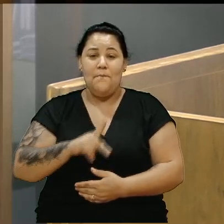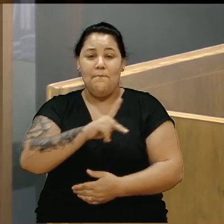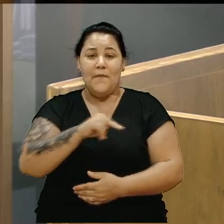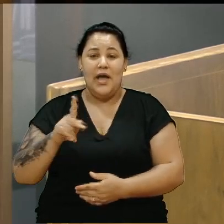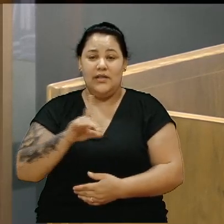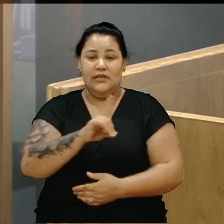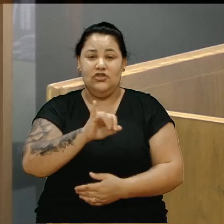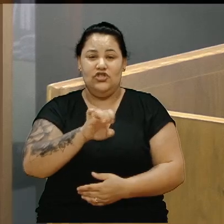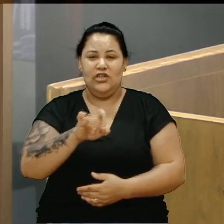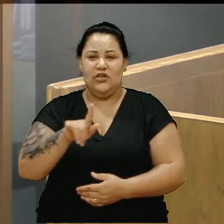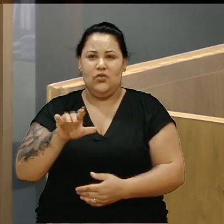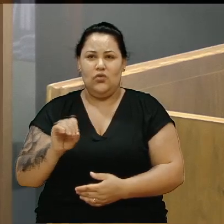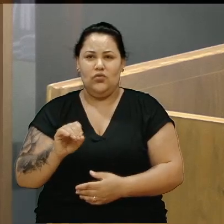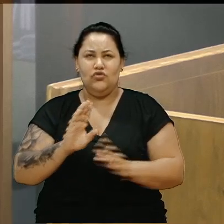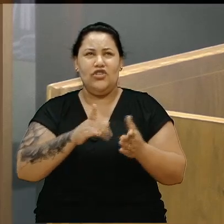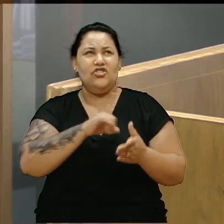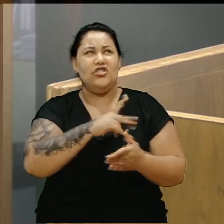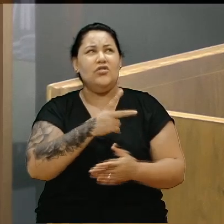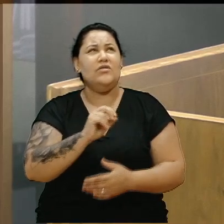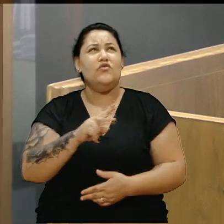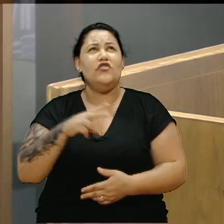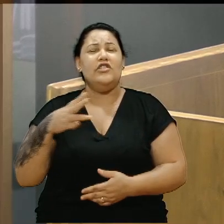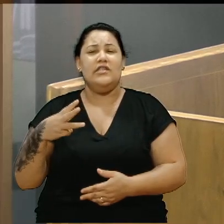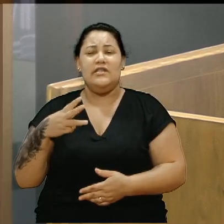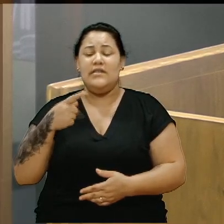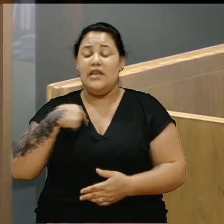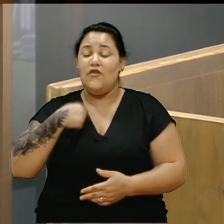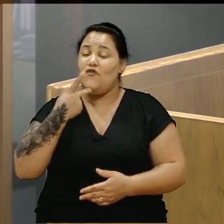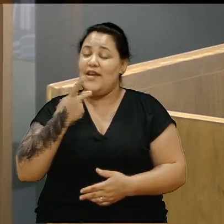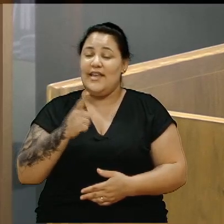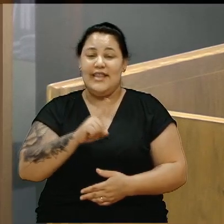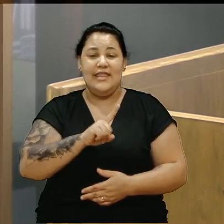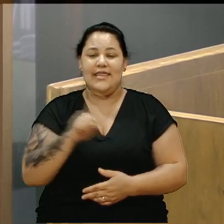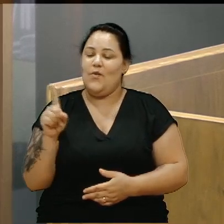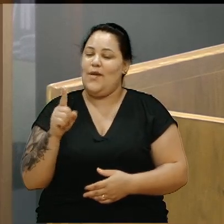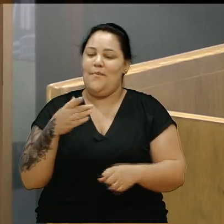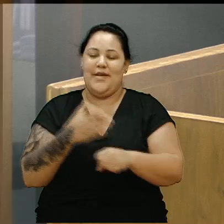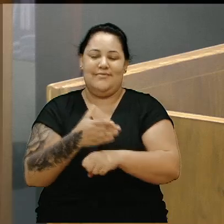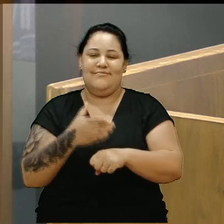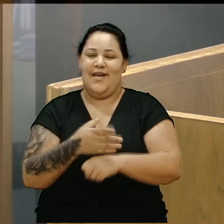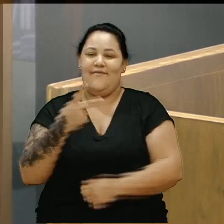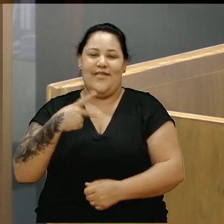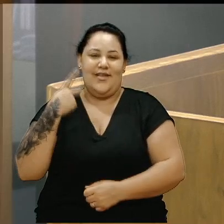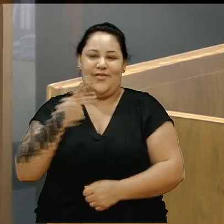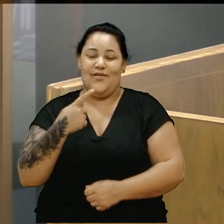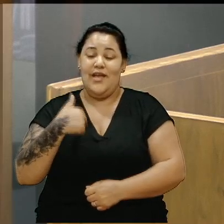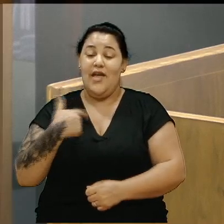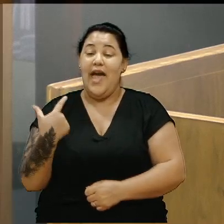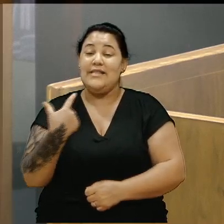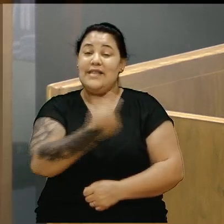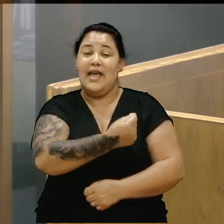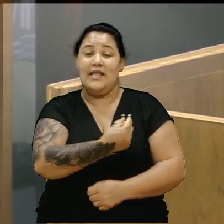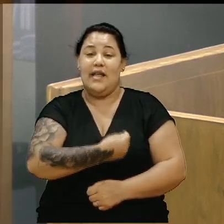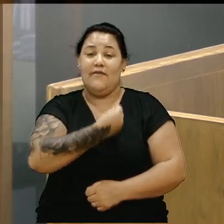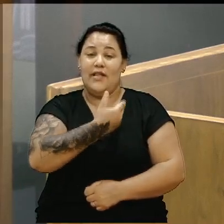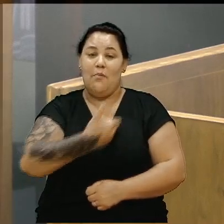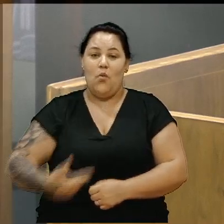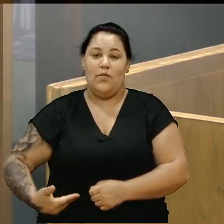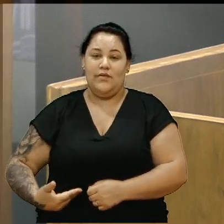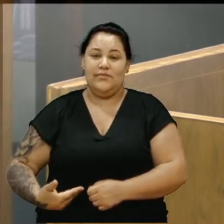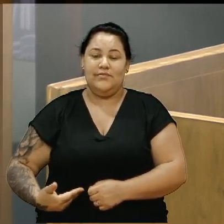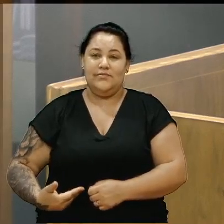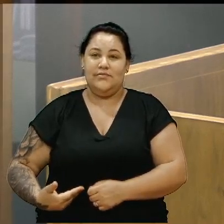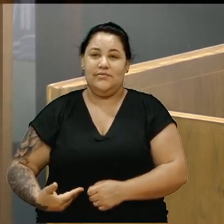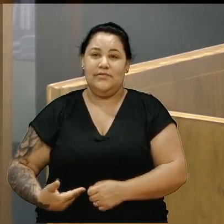em 2023, tinha dito que não concorreria mais, iria sair da vida pública, e ele me chamou para nós